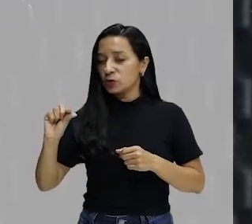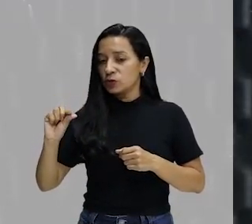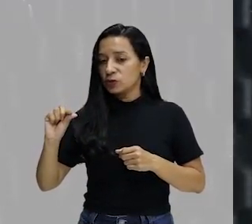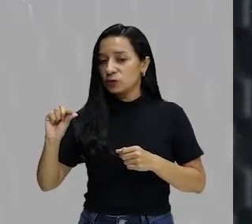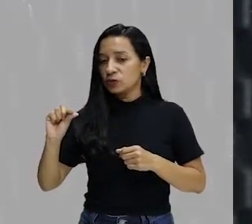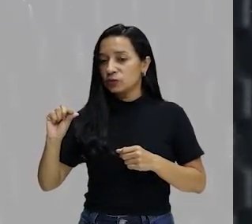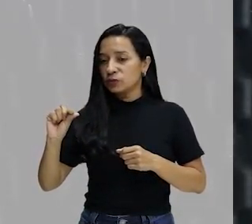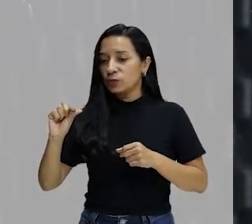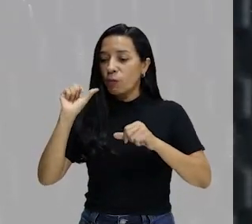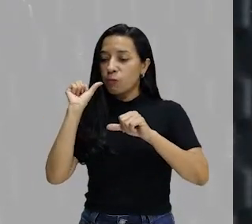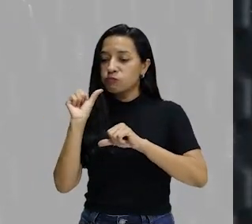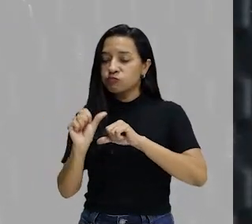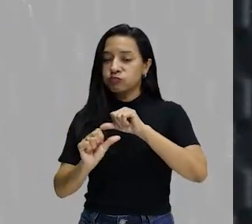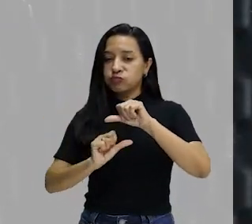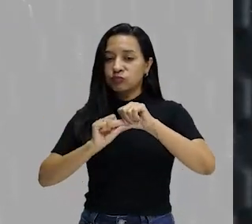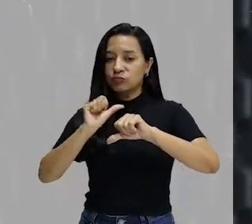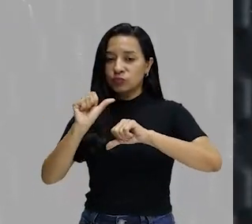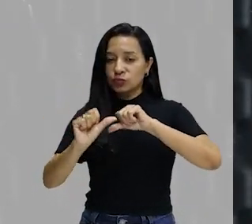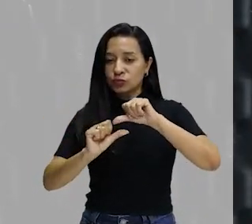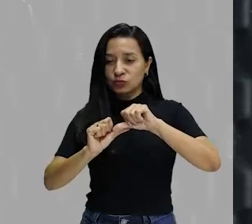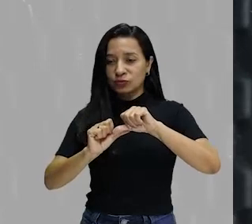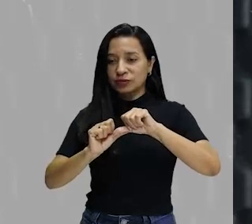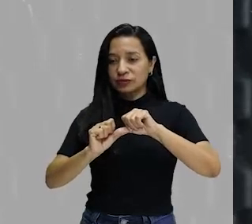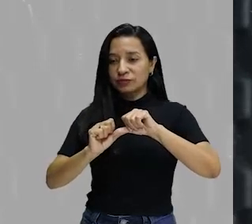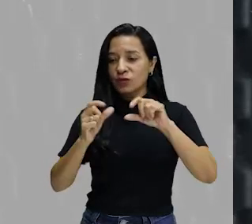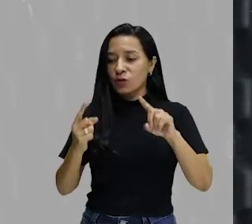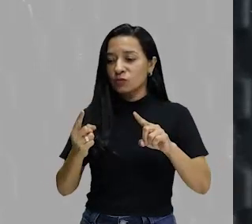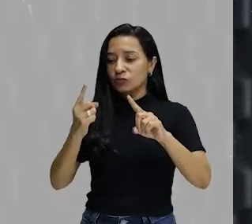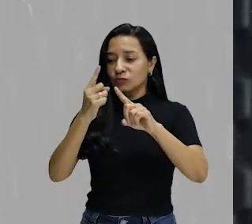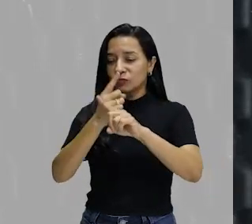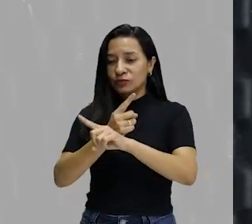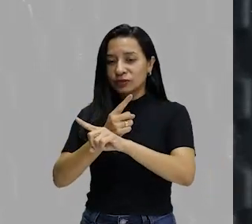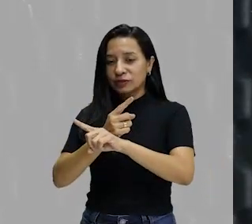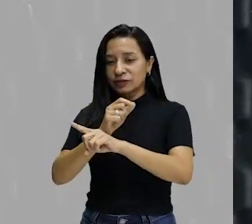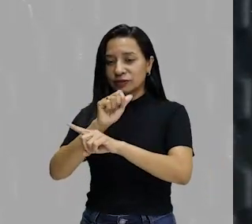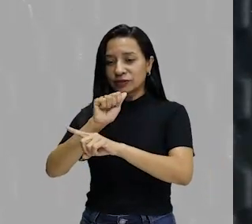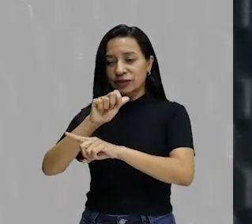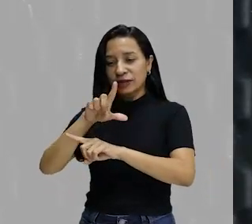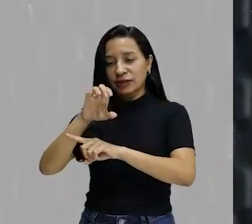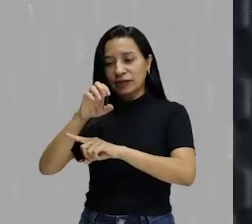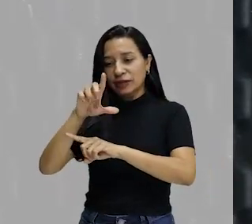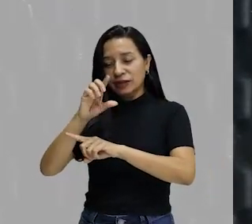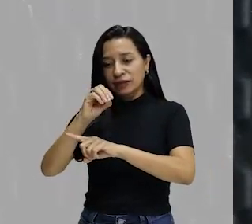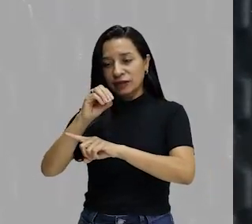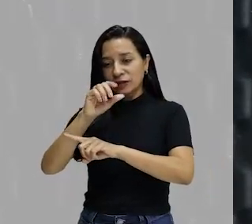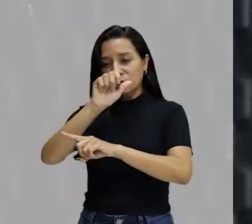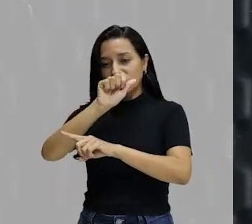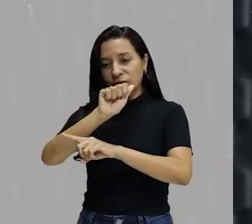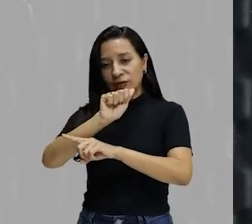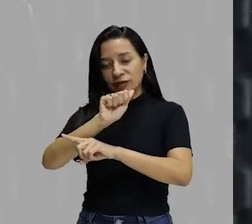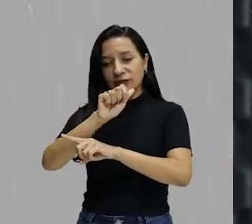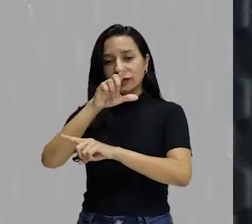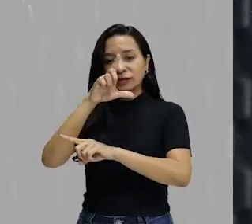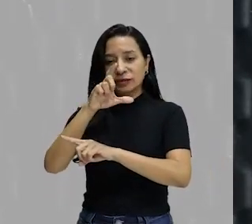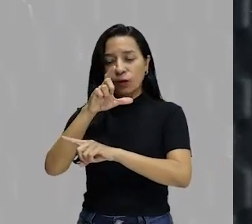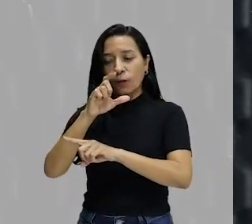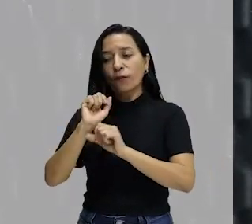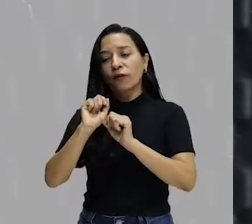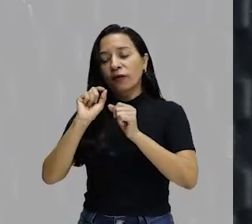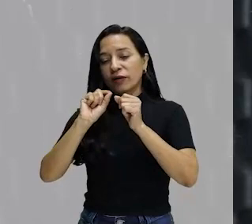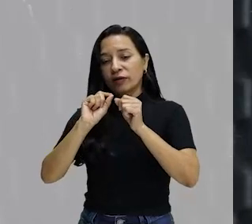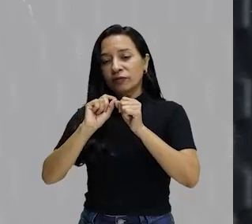forma mutante do alelo azão. Então, ele promove a ausência de melanina,